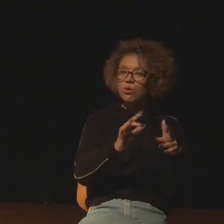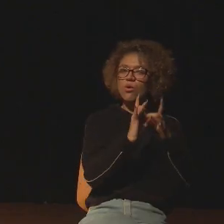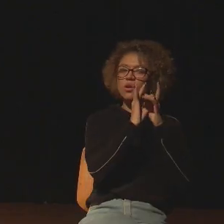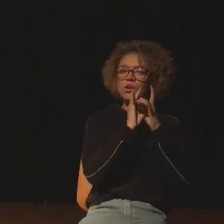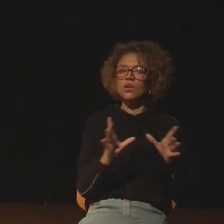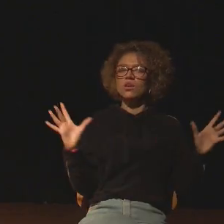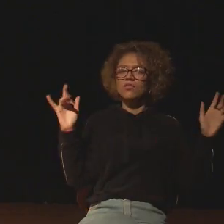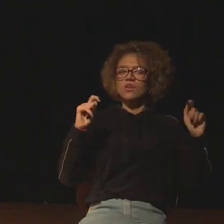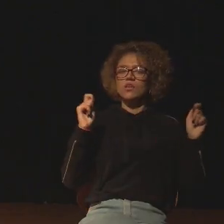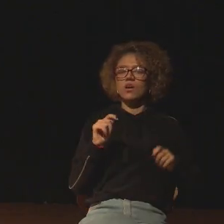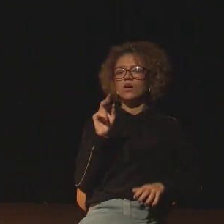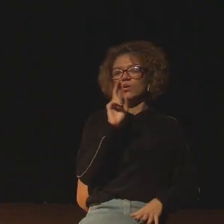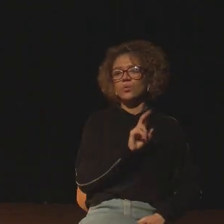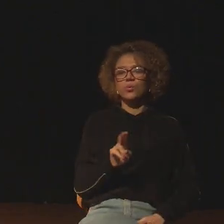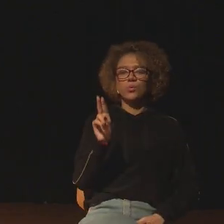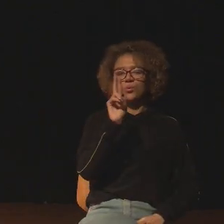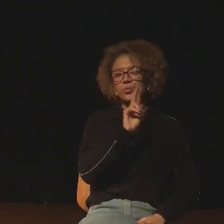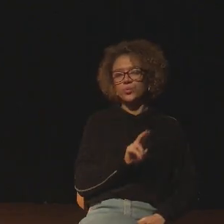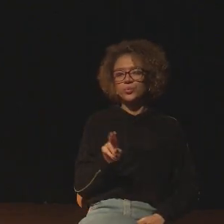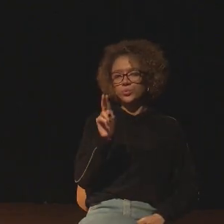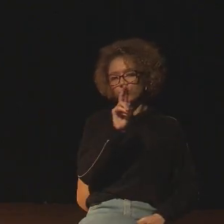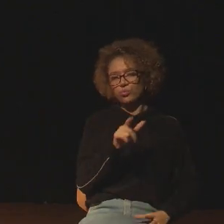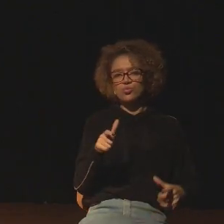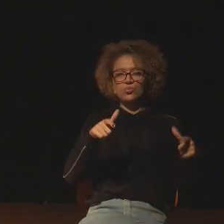poder manter isso